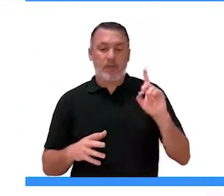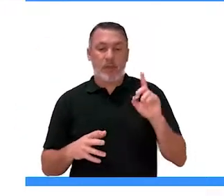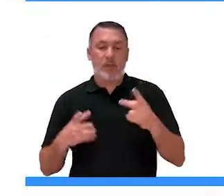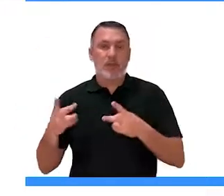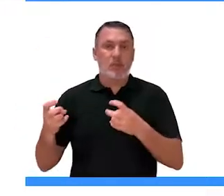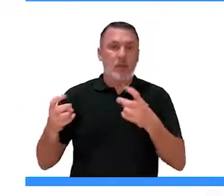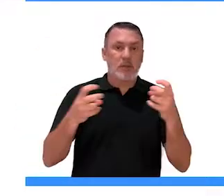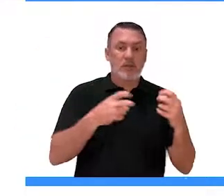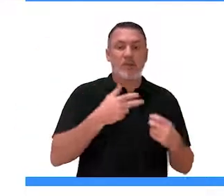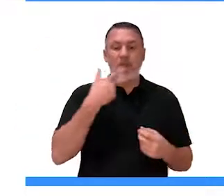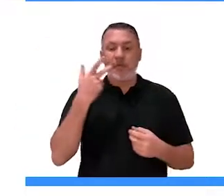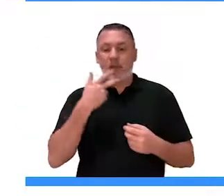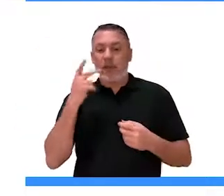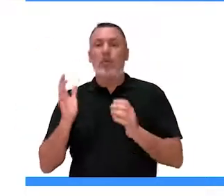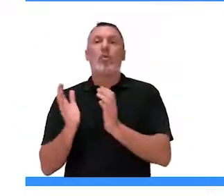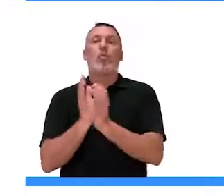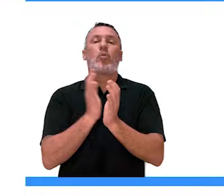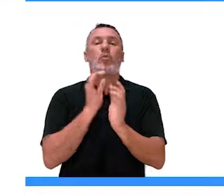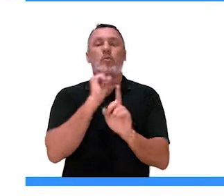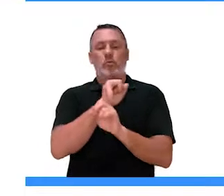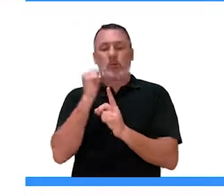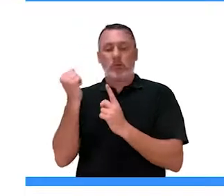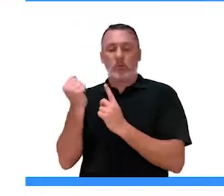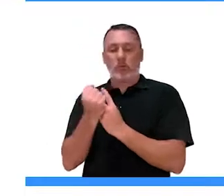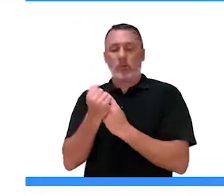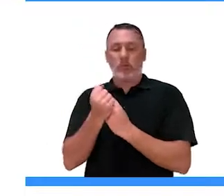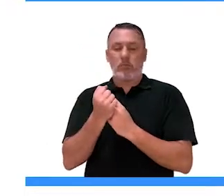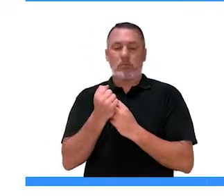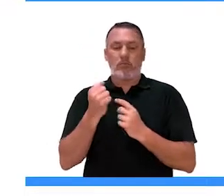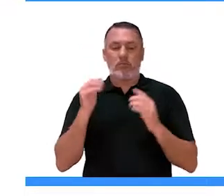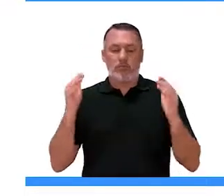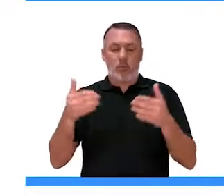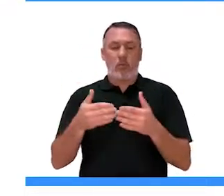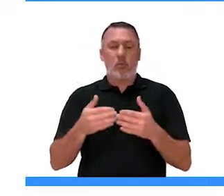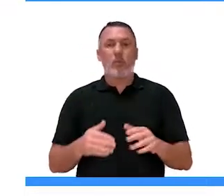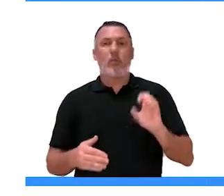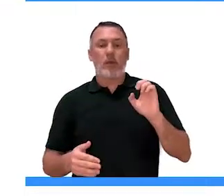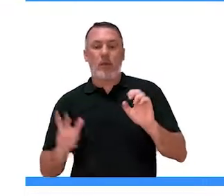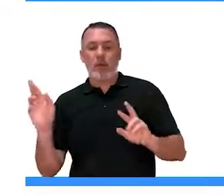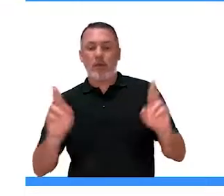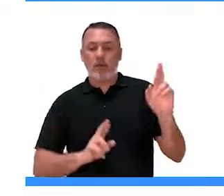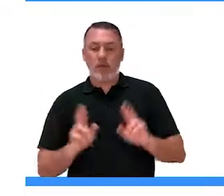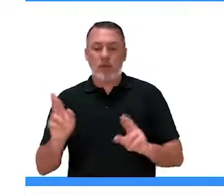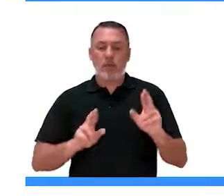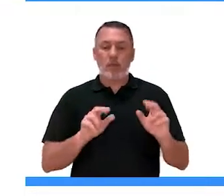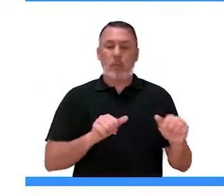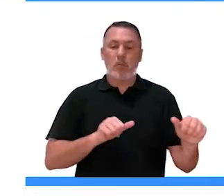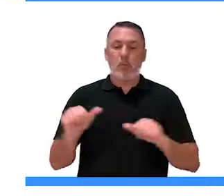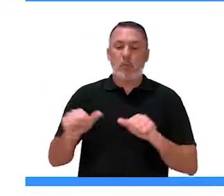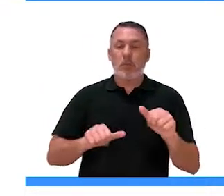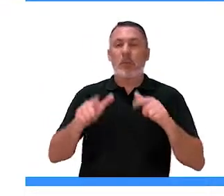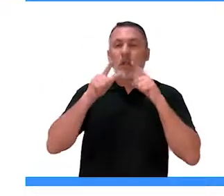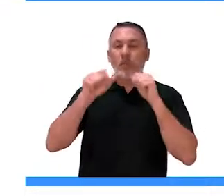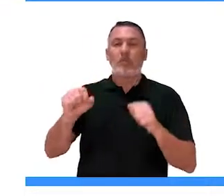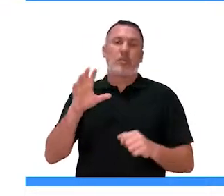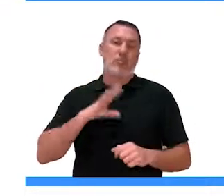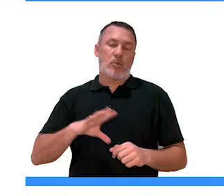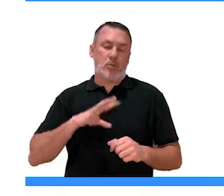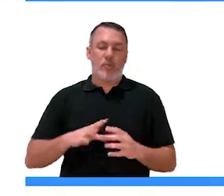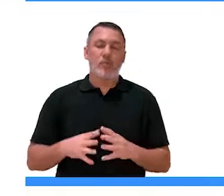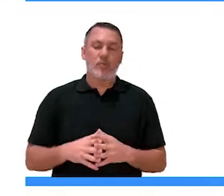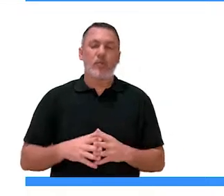social específico. E. Representações da mudança linguística do português. Ó, temos